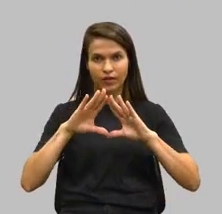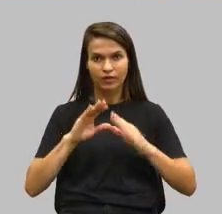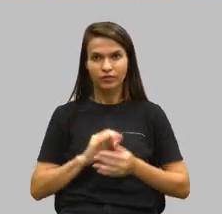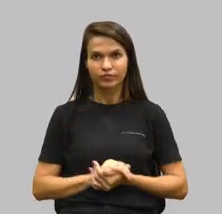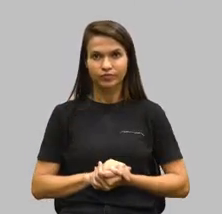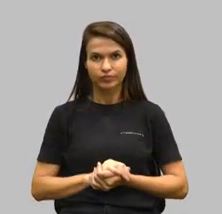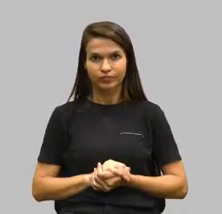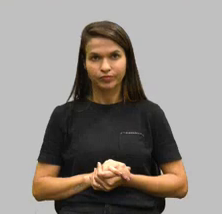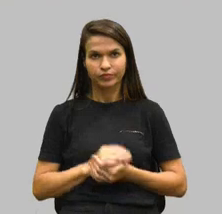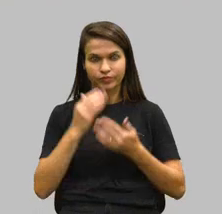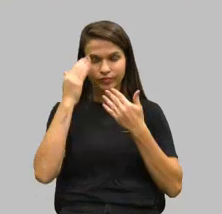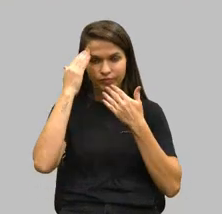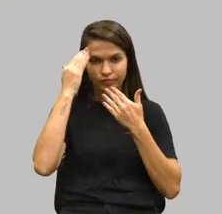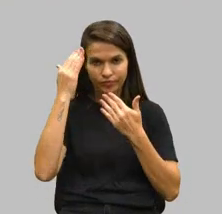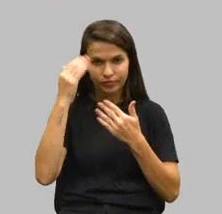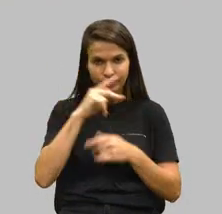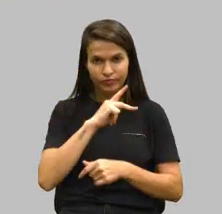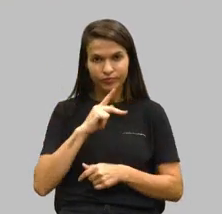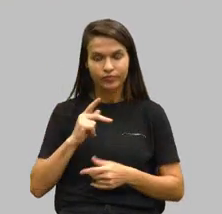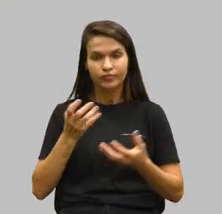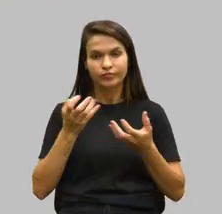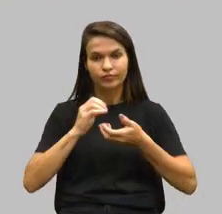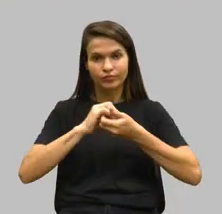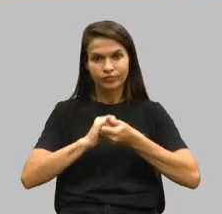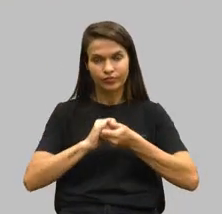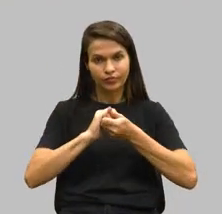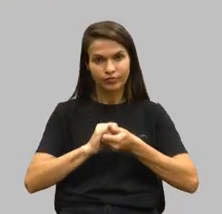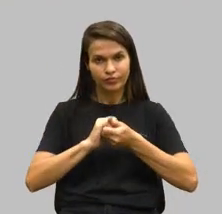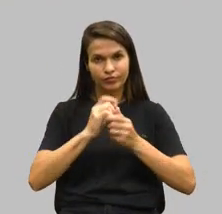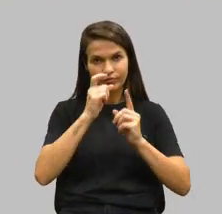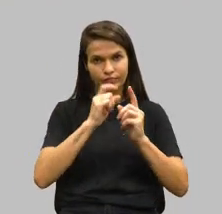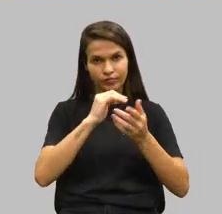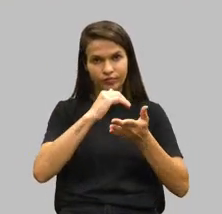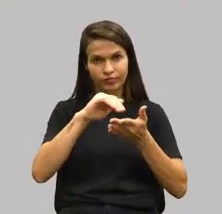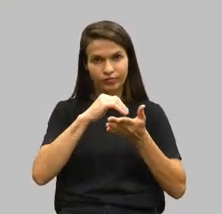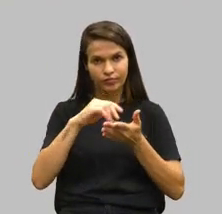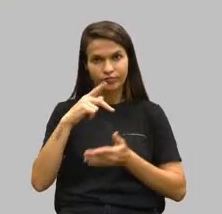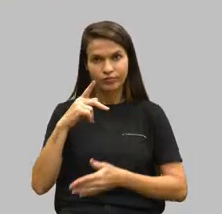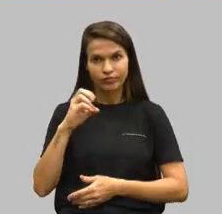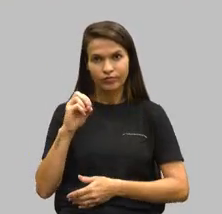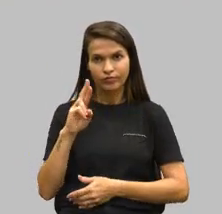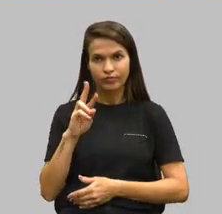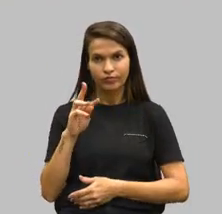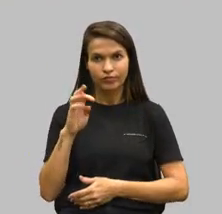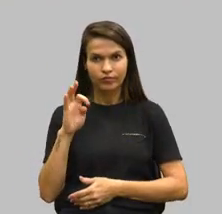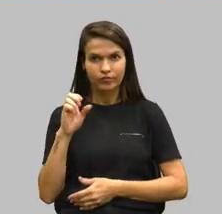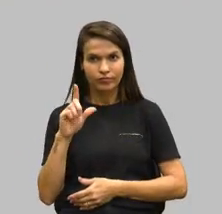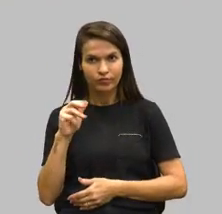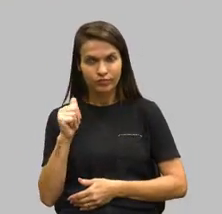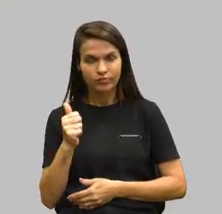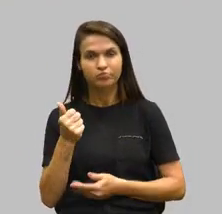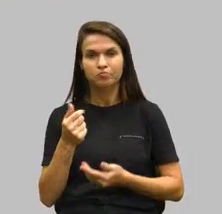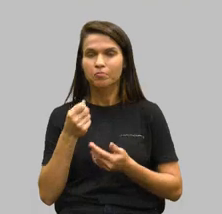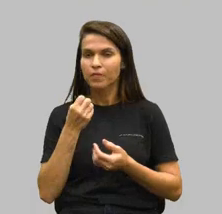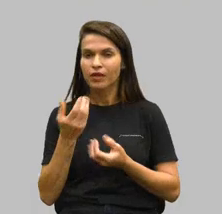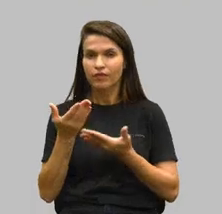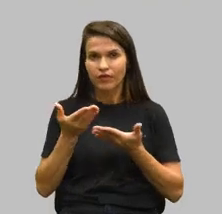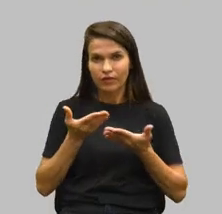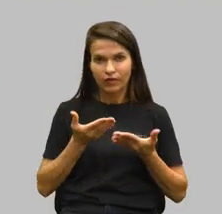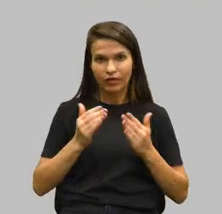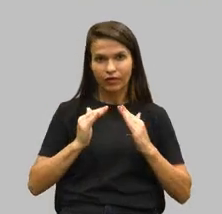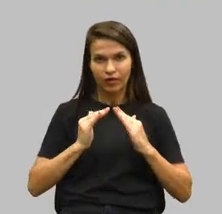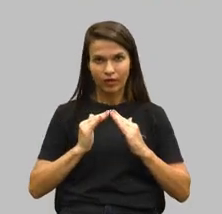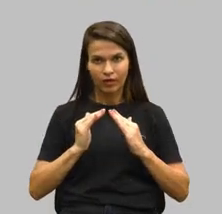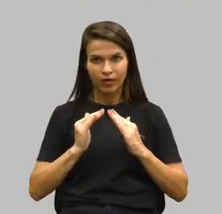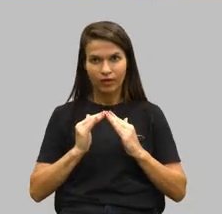presidenta quero cumprimentar aqui a secretária li Portela bem-vinda a casa nessa nova posição